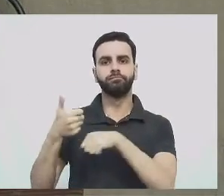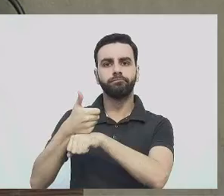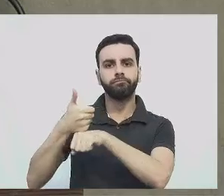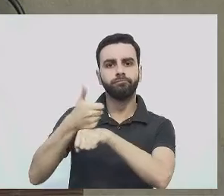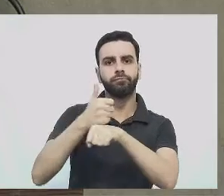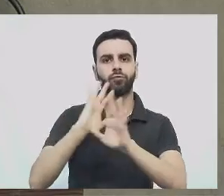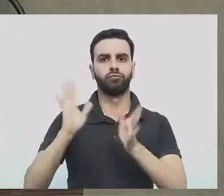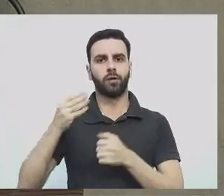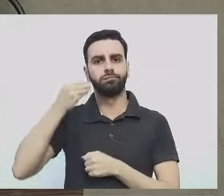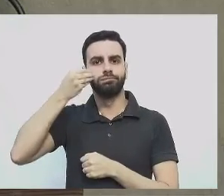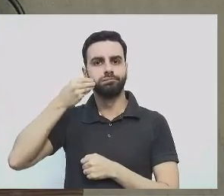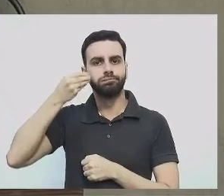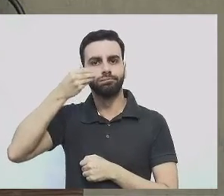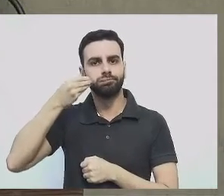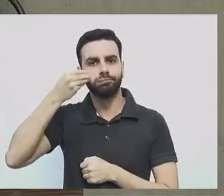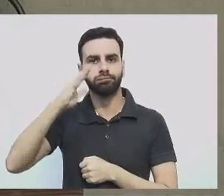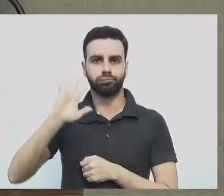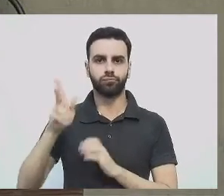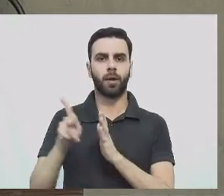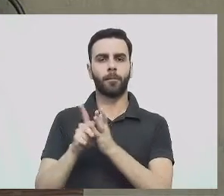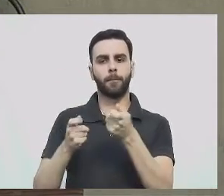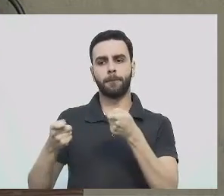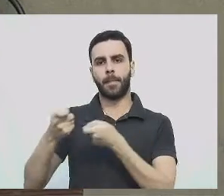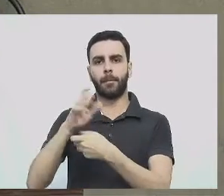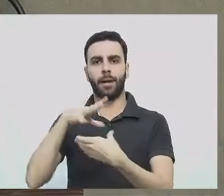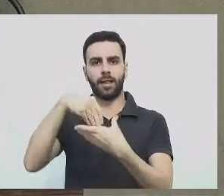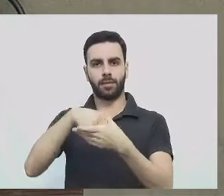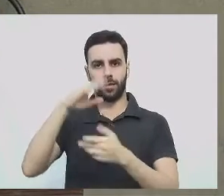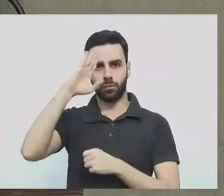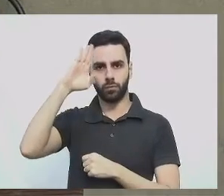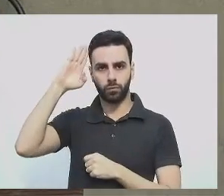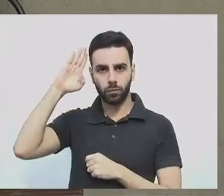profissionais que já tinham experiência de gestão acadêmica,